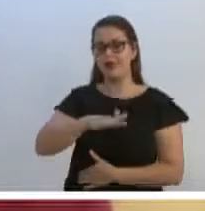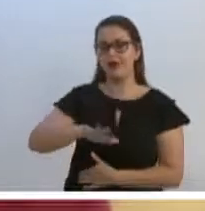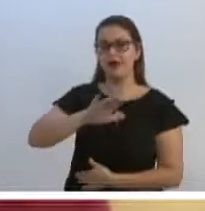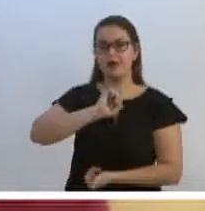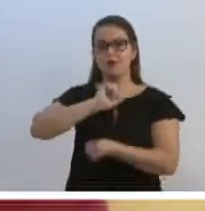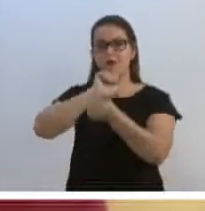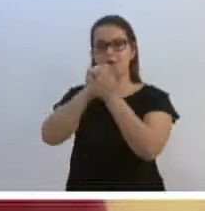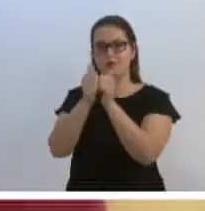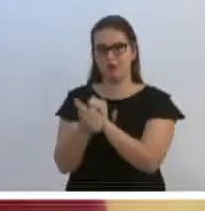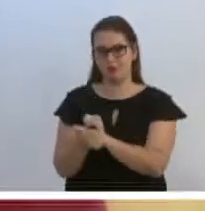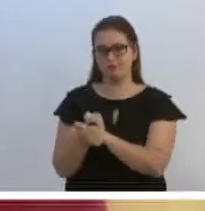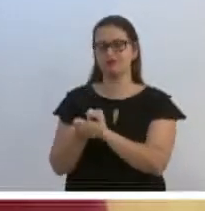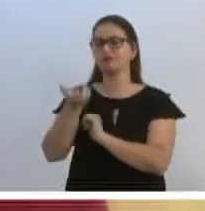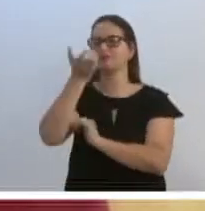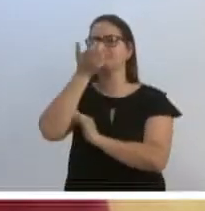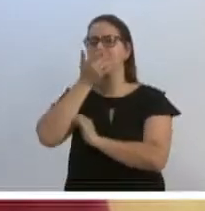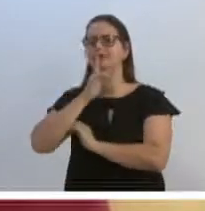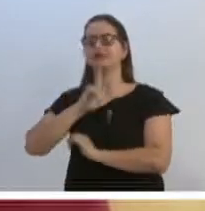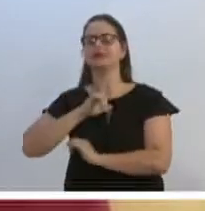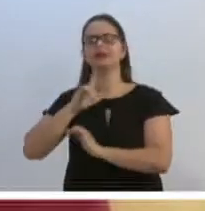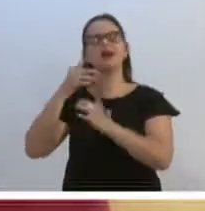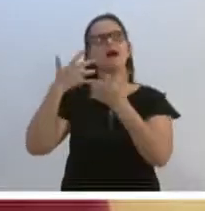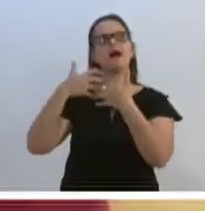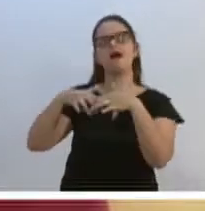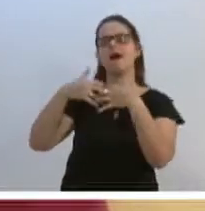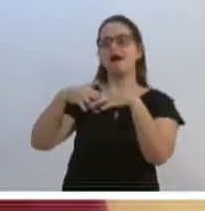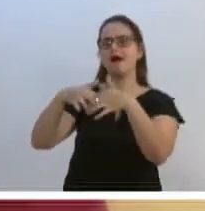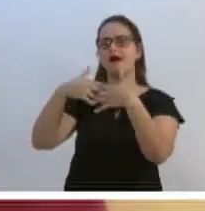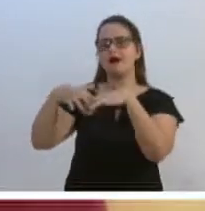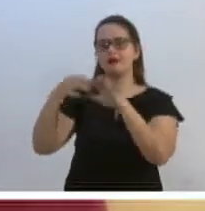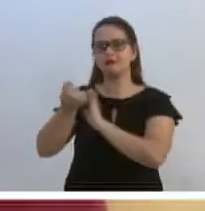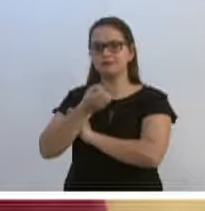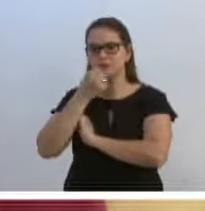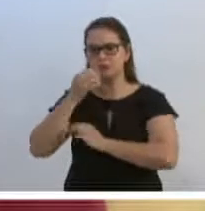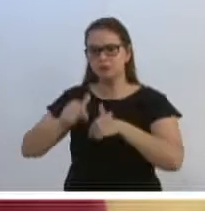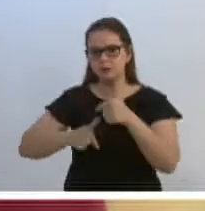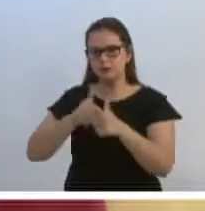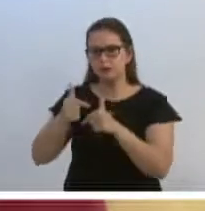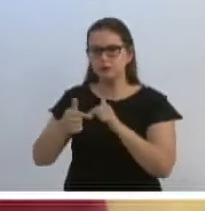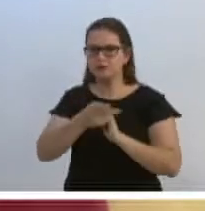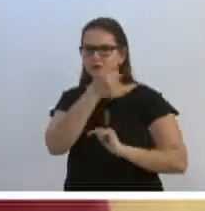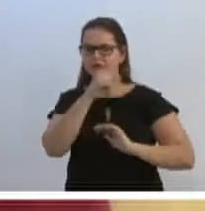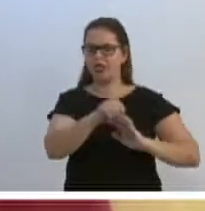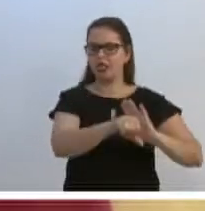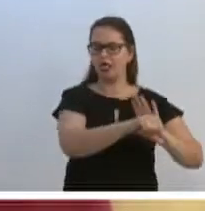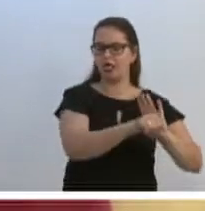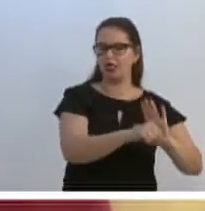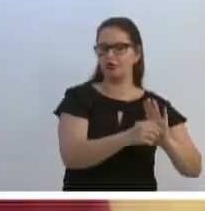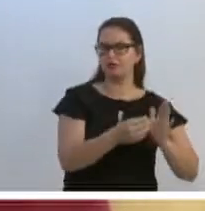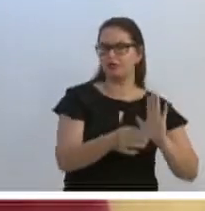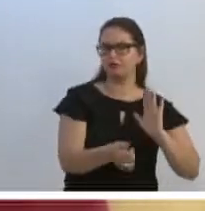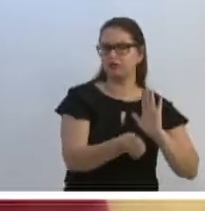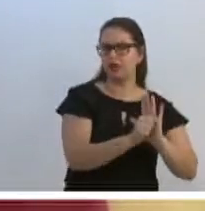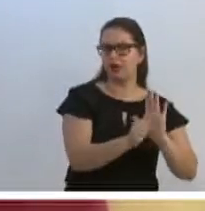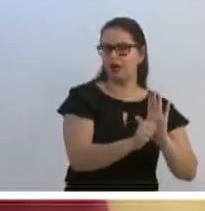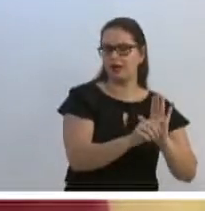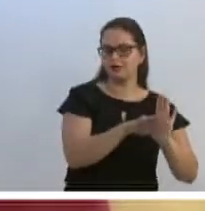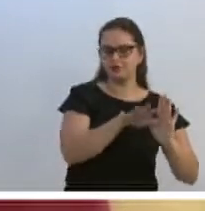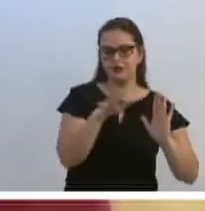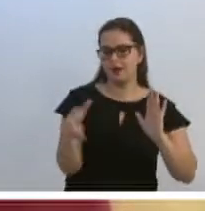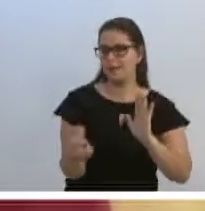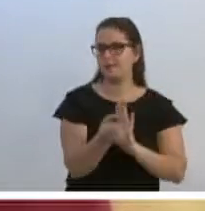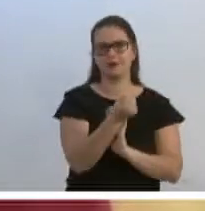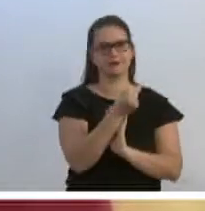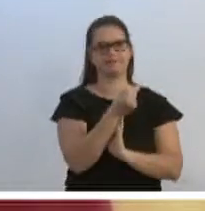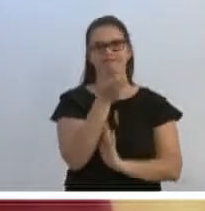é uma criança que está o comente ocupada com a mente ocupada o traficante não adota essa criança dá os